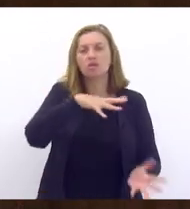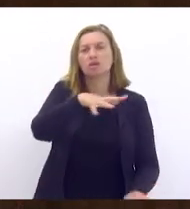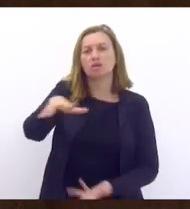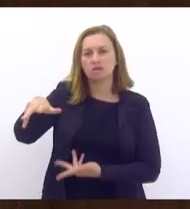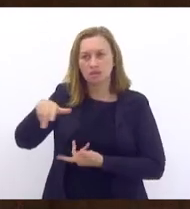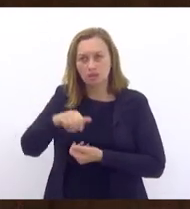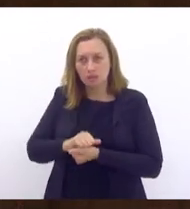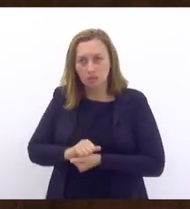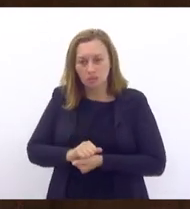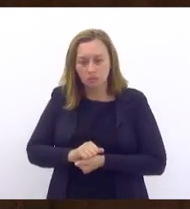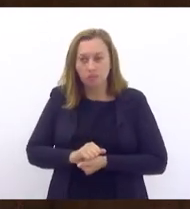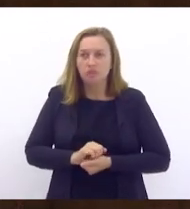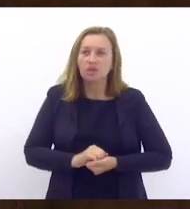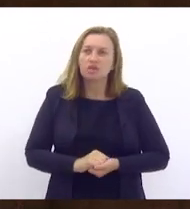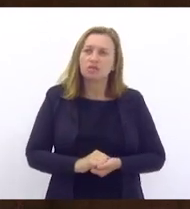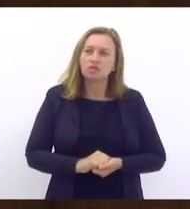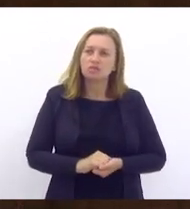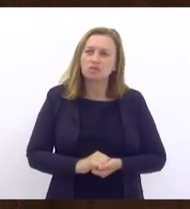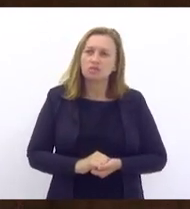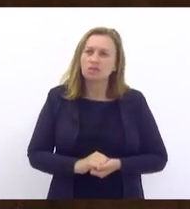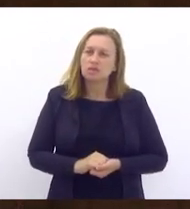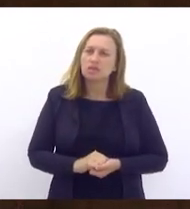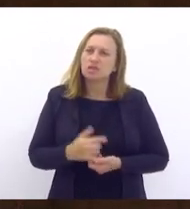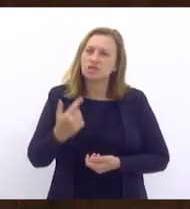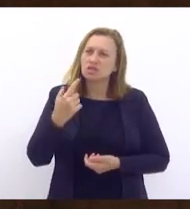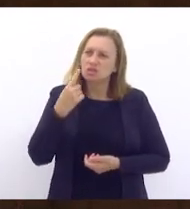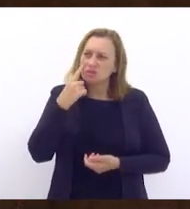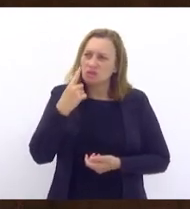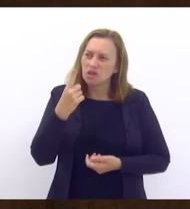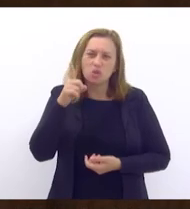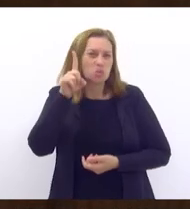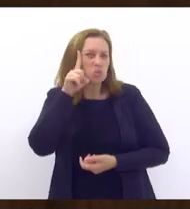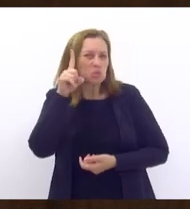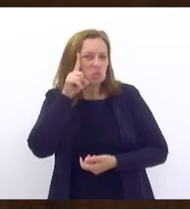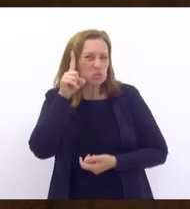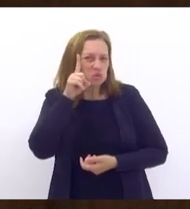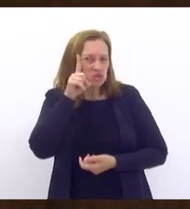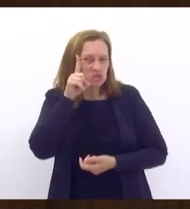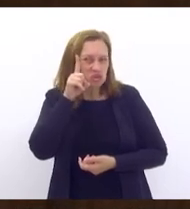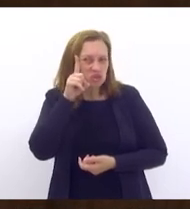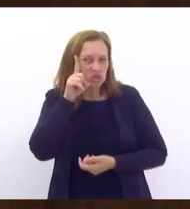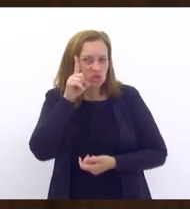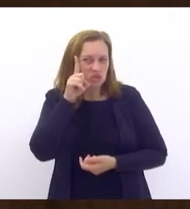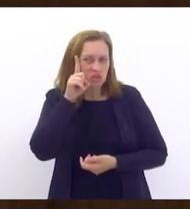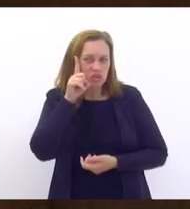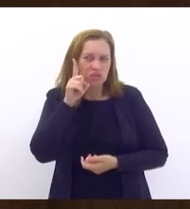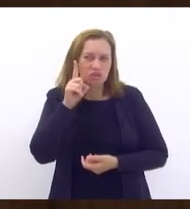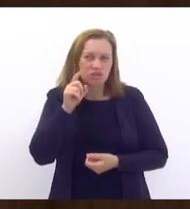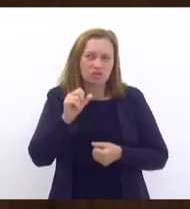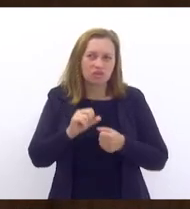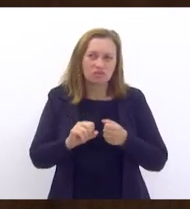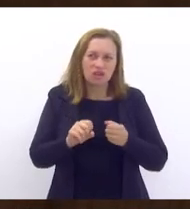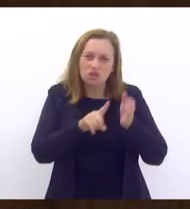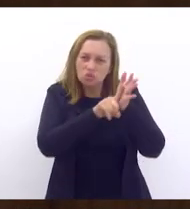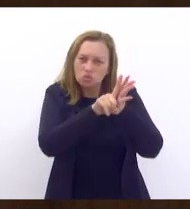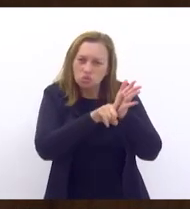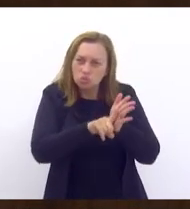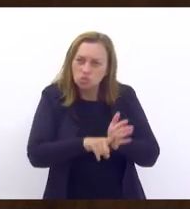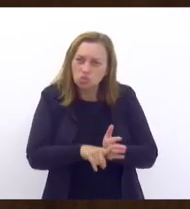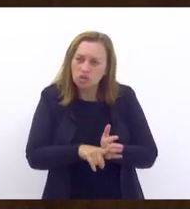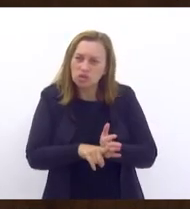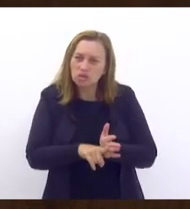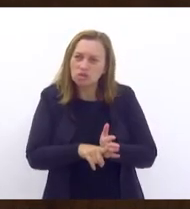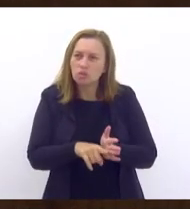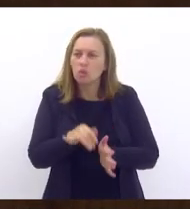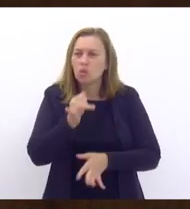internacional. E a gente se depara todos os dias, quando você faz um diagnóstico,